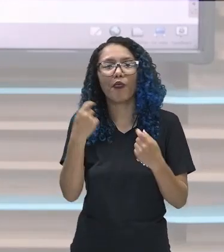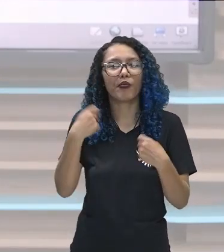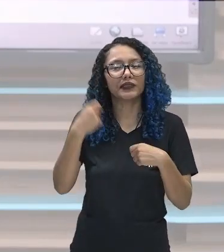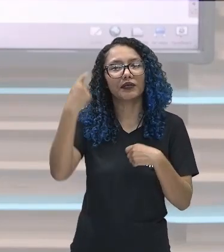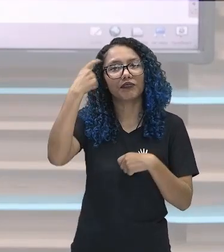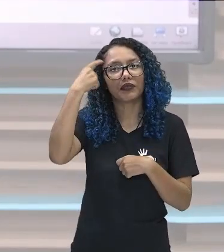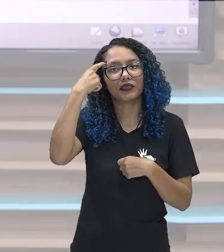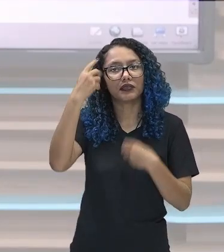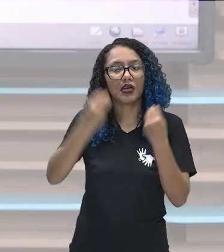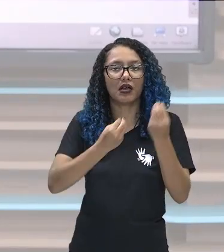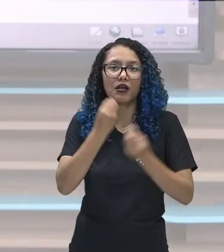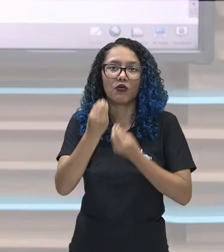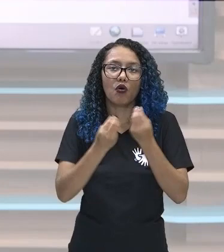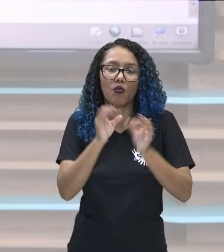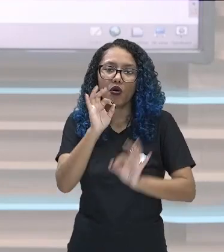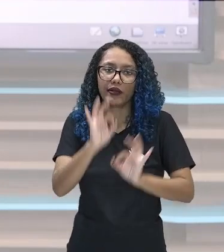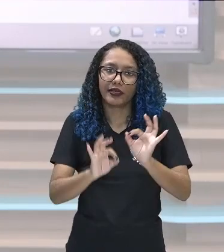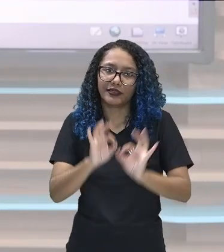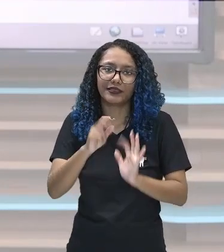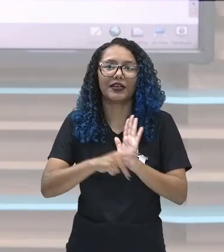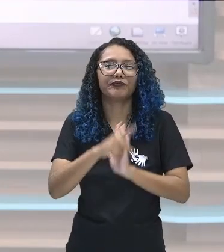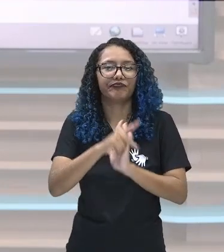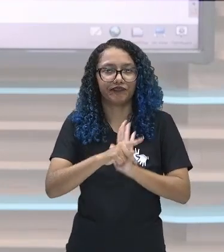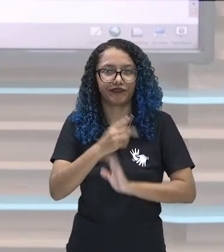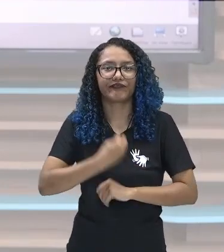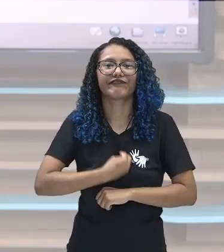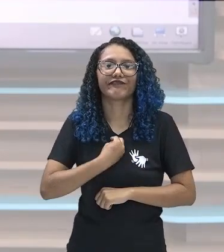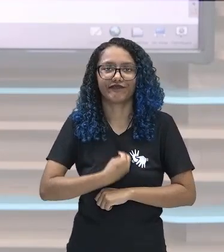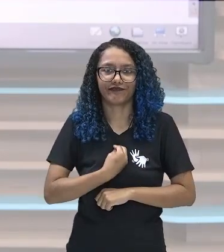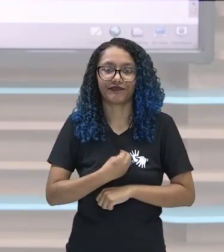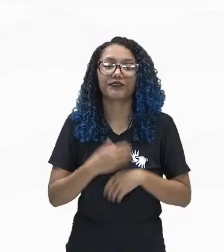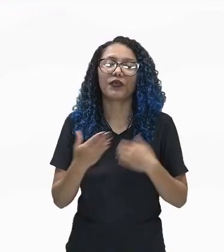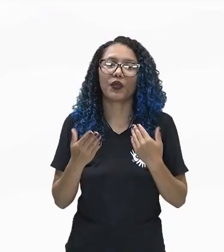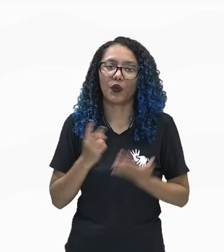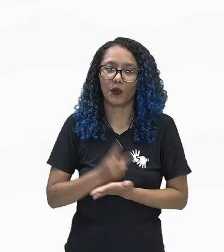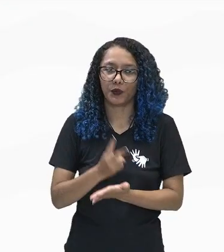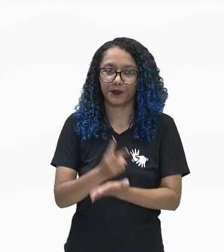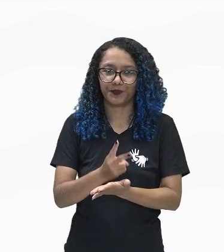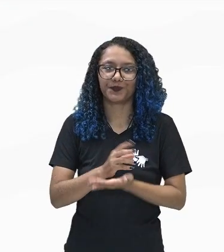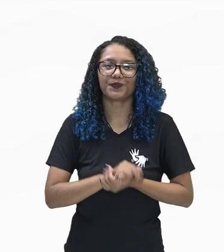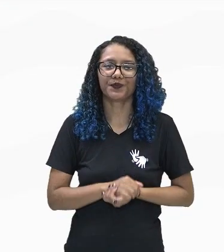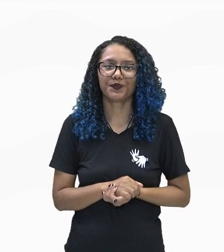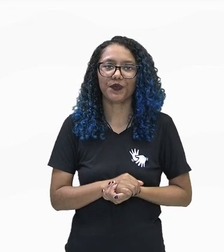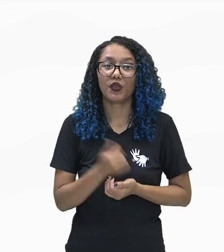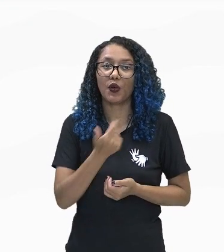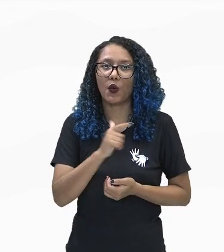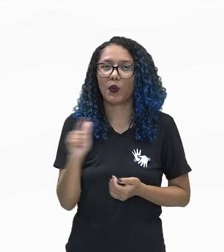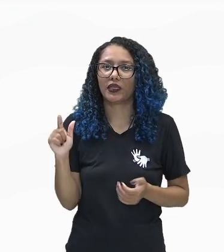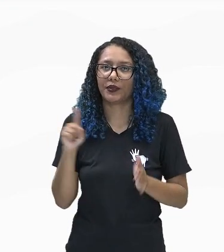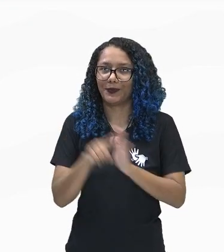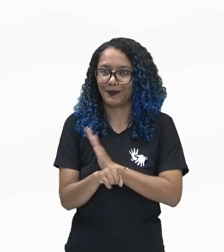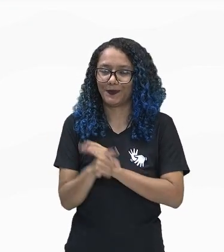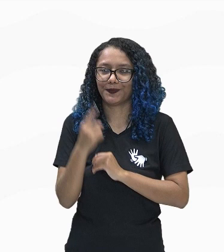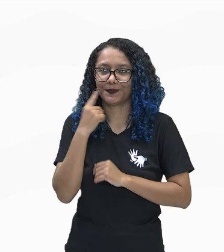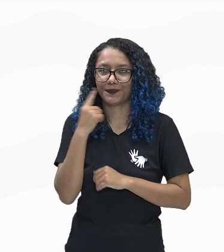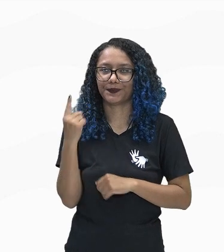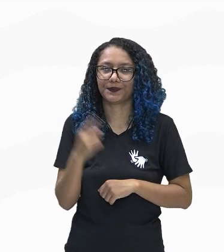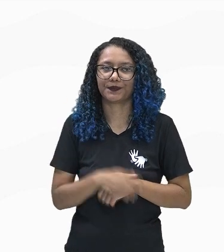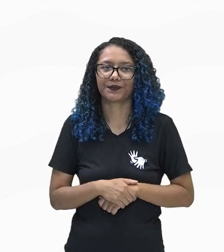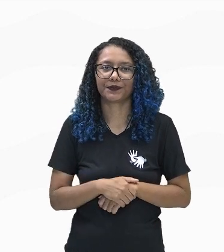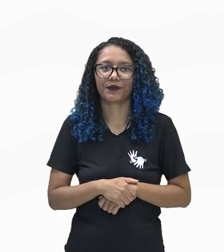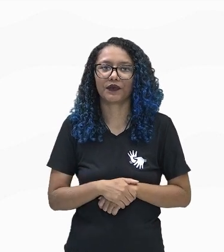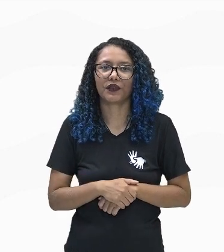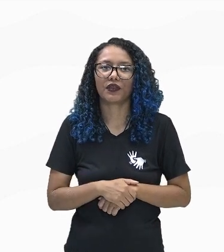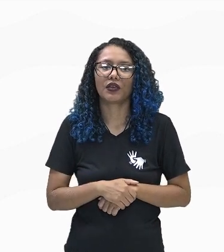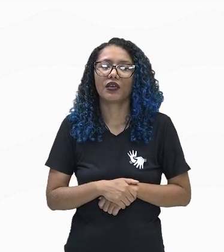poder montar o seu projeto de vida. Olha só, continuando a falar, né? Agora eu tenho uma outra perguntinha para a gente analisar. O que é ter